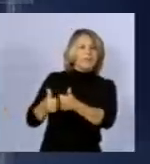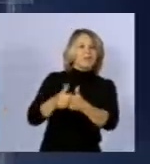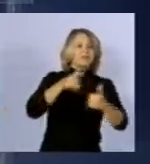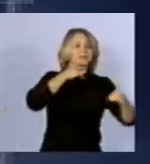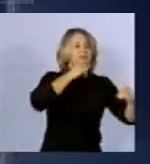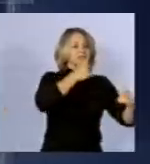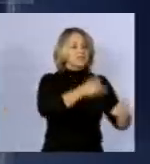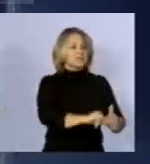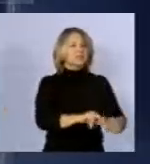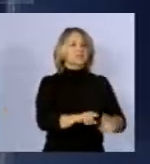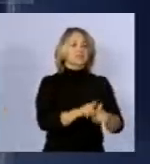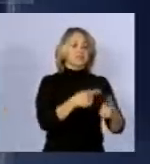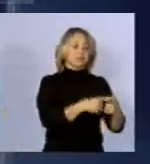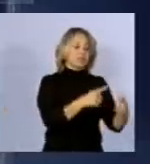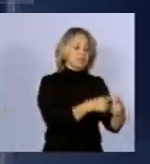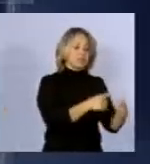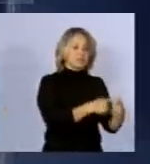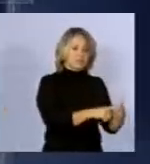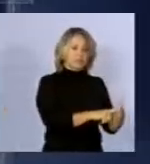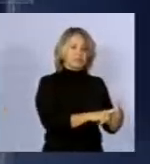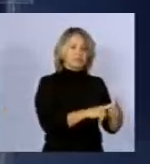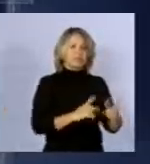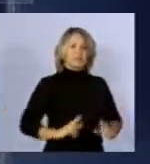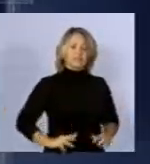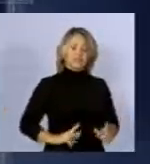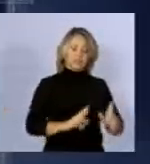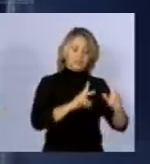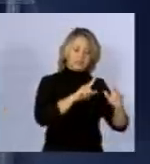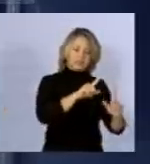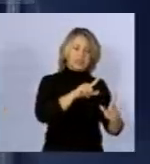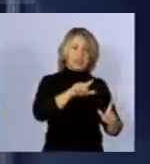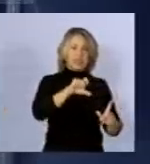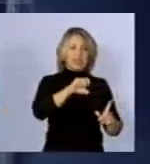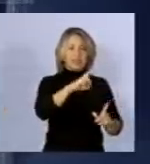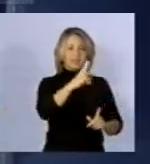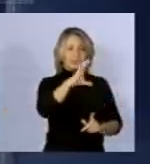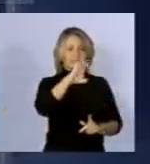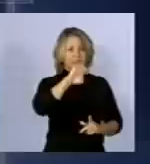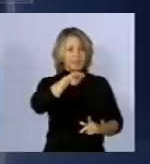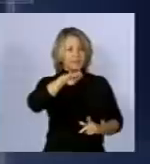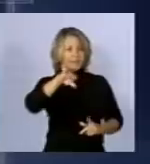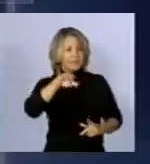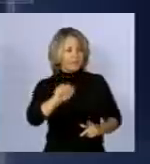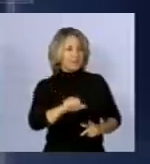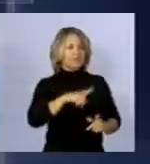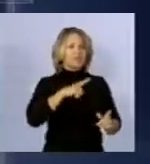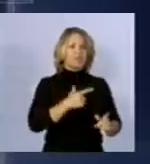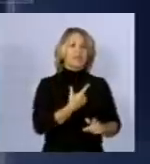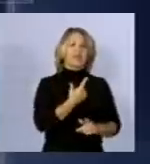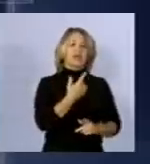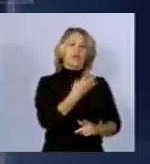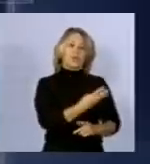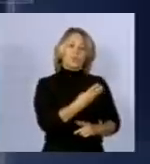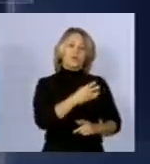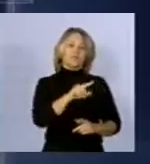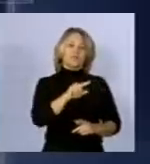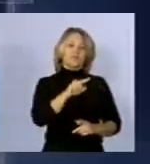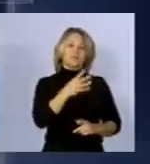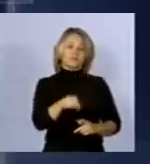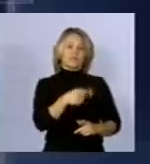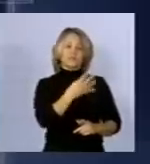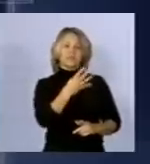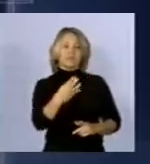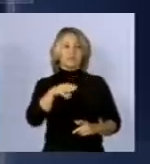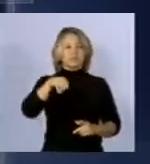do risco de leucemia infantil eh numa média de 0,4 microteslas e aumento de Câncer em